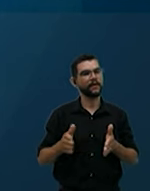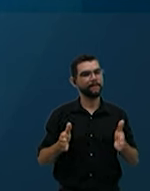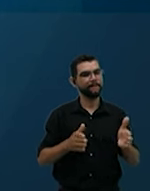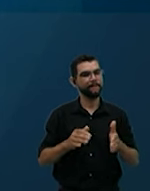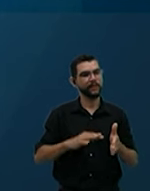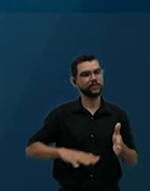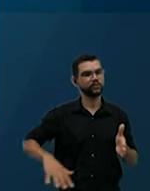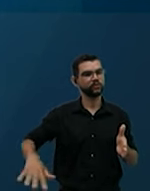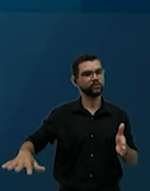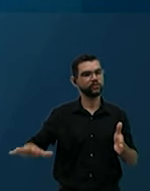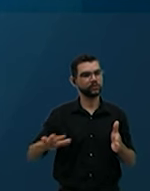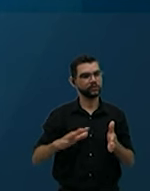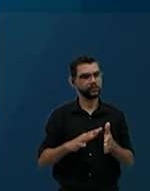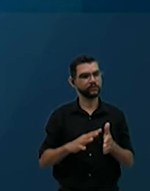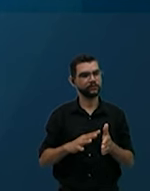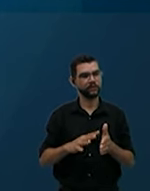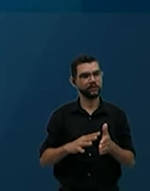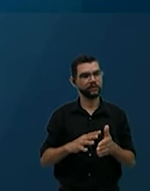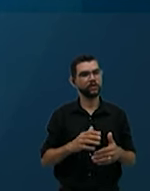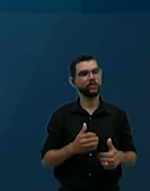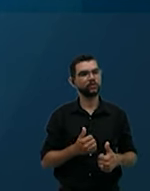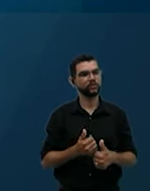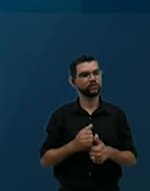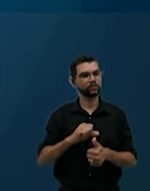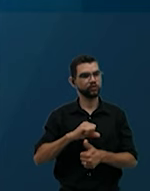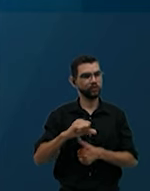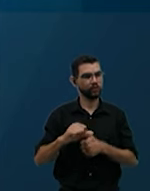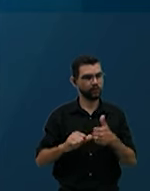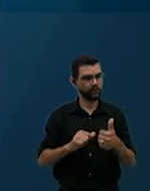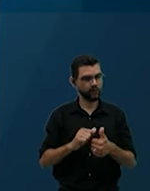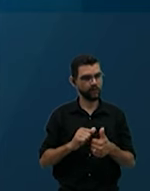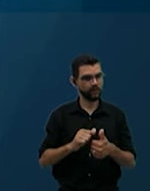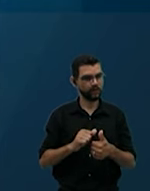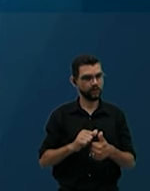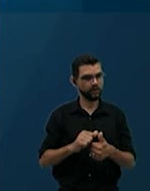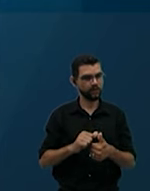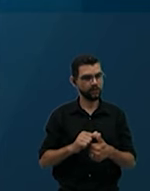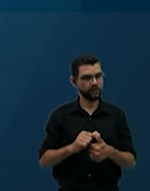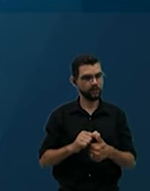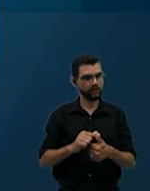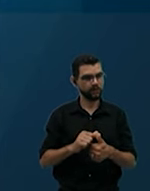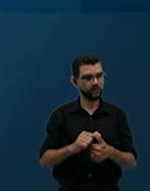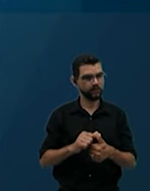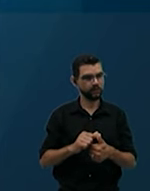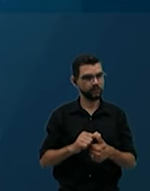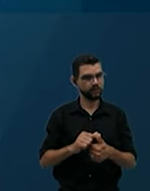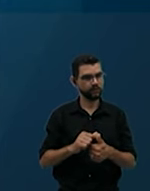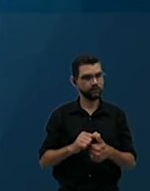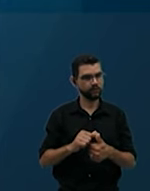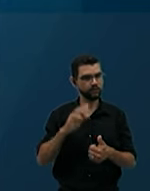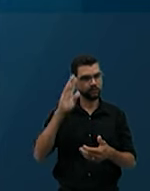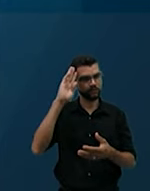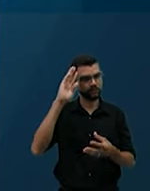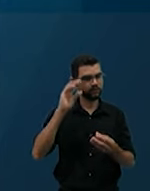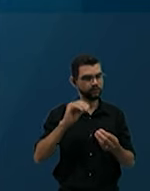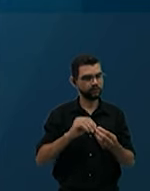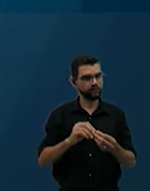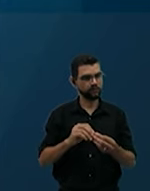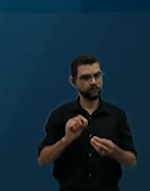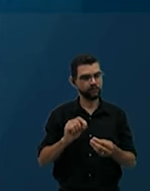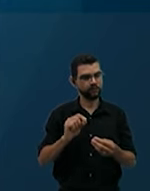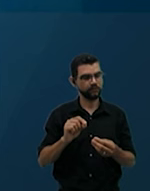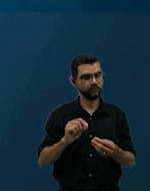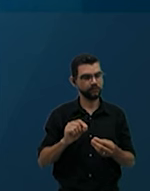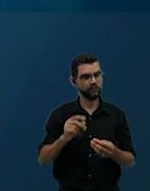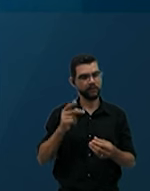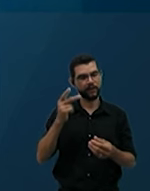substituídos, como própria compreensão de que só pode ser substituído aquele que integra o sindicato e